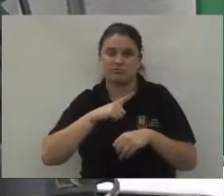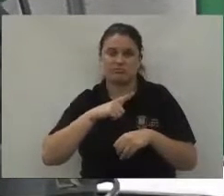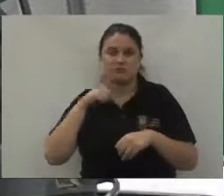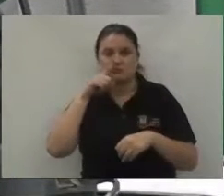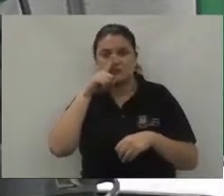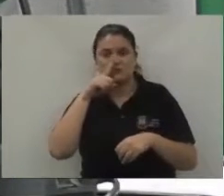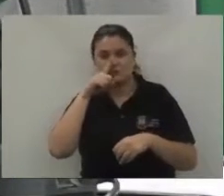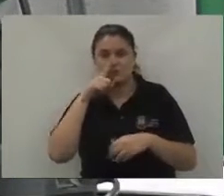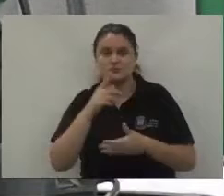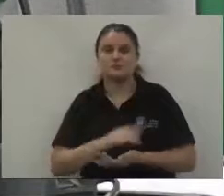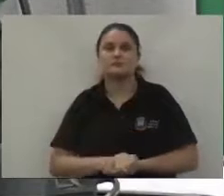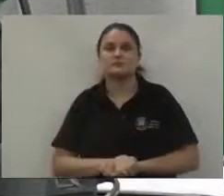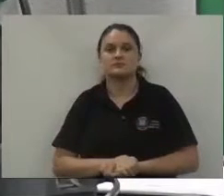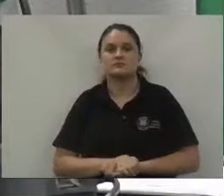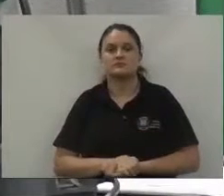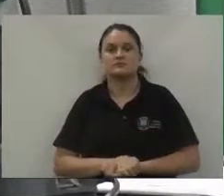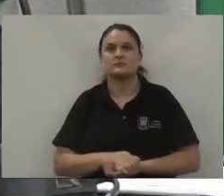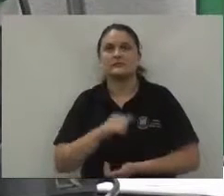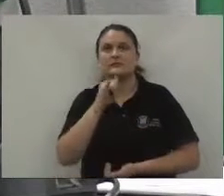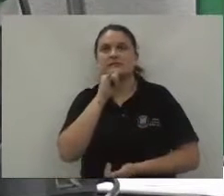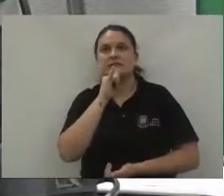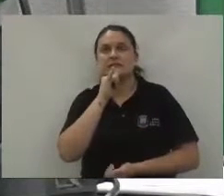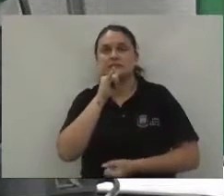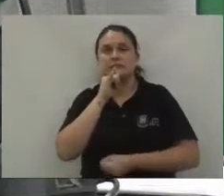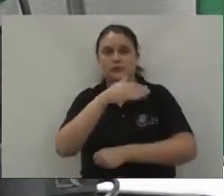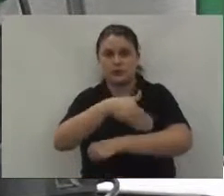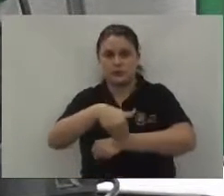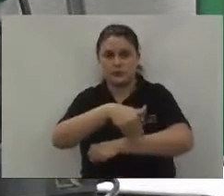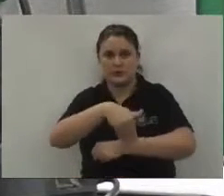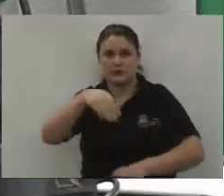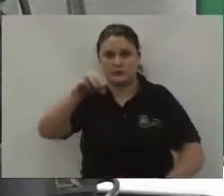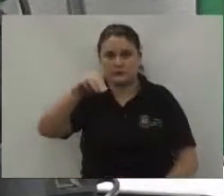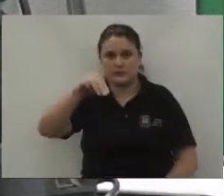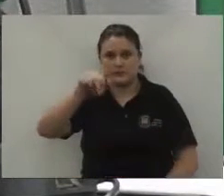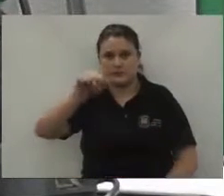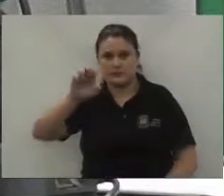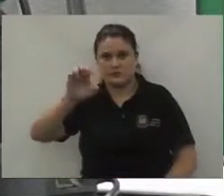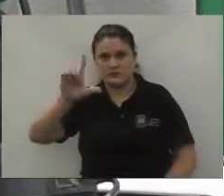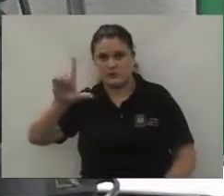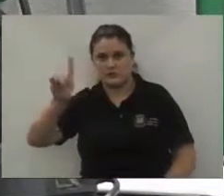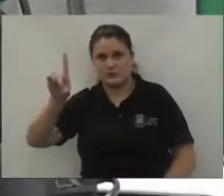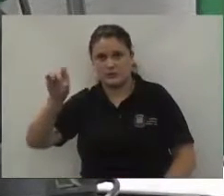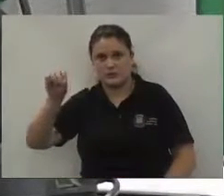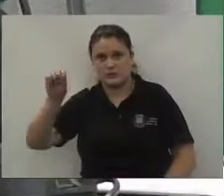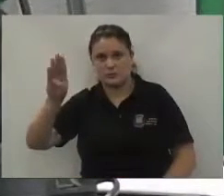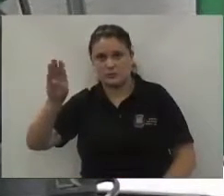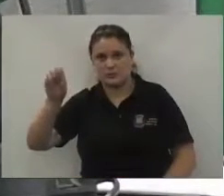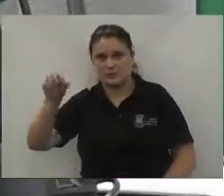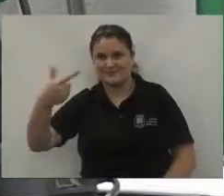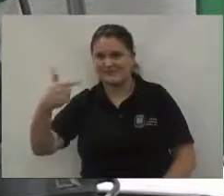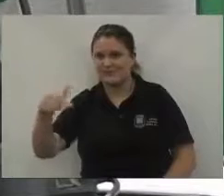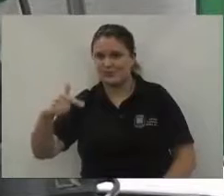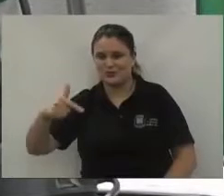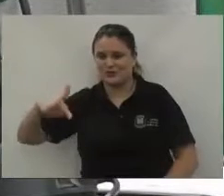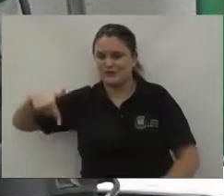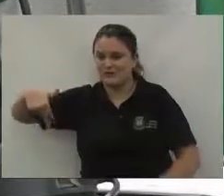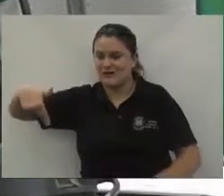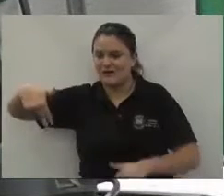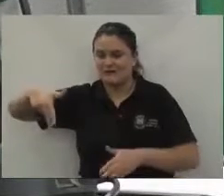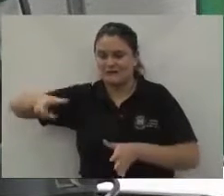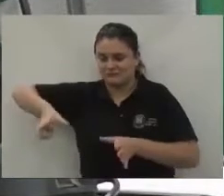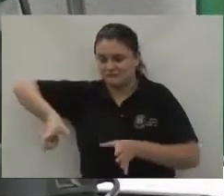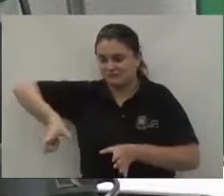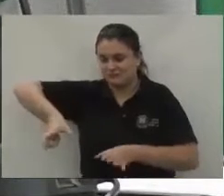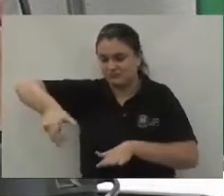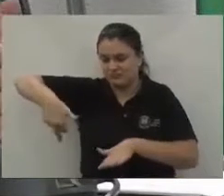E é o detalhe. Por exemplo, na Manuel Del Box, não tem a calçada. Então, a pessoa não tem como andar em